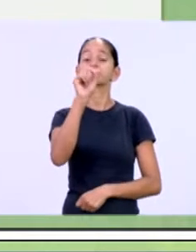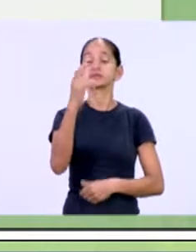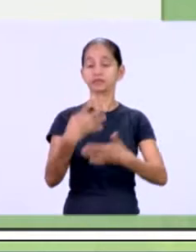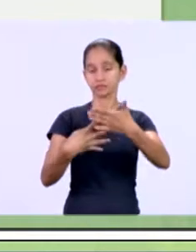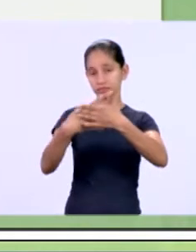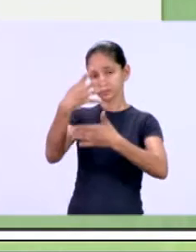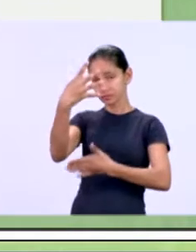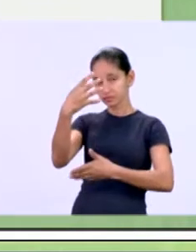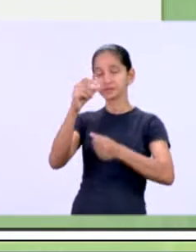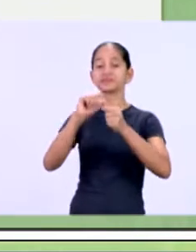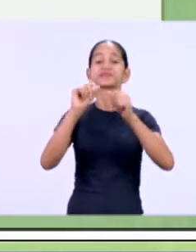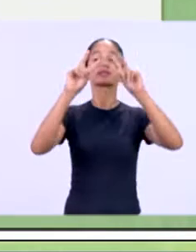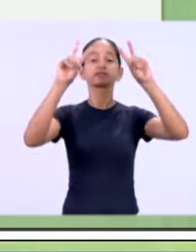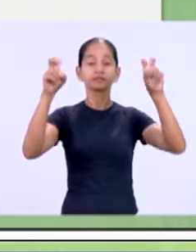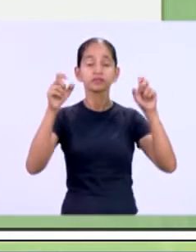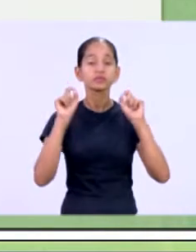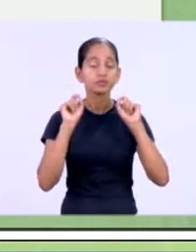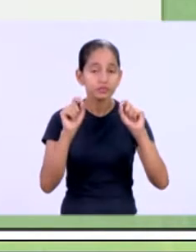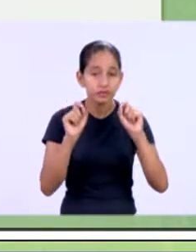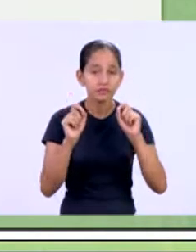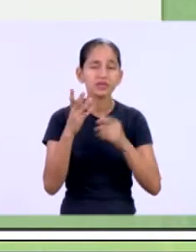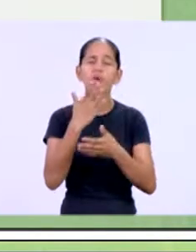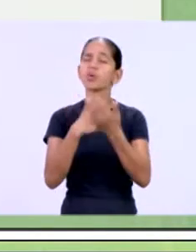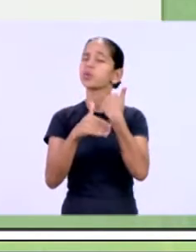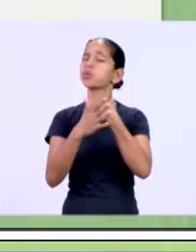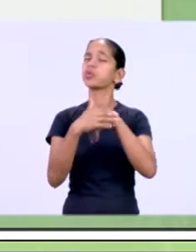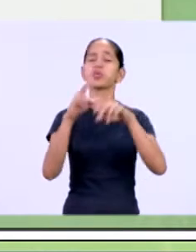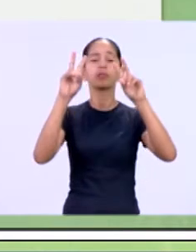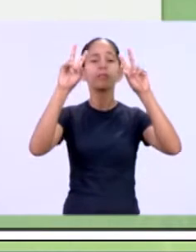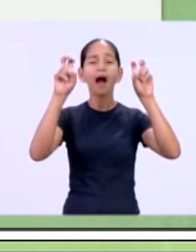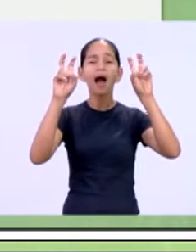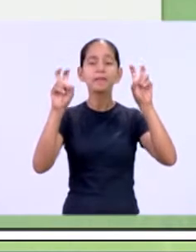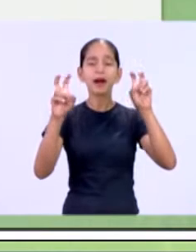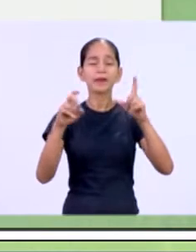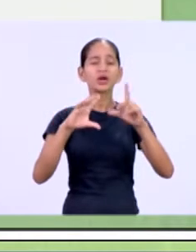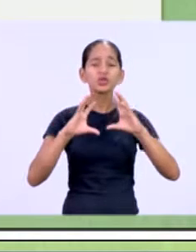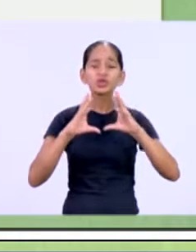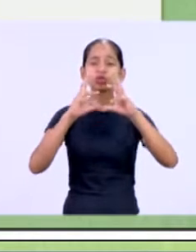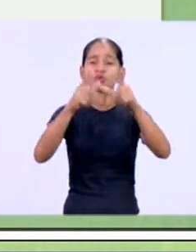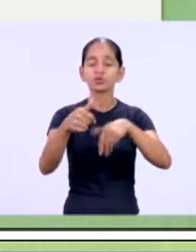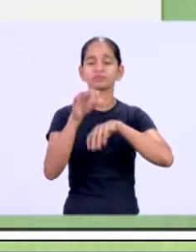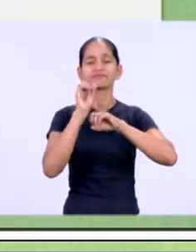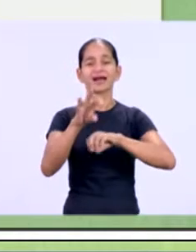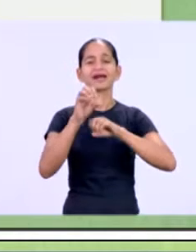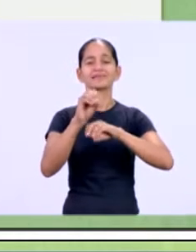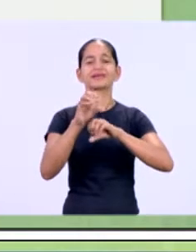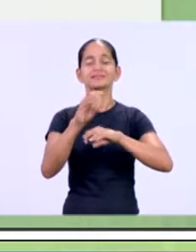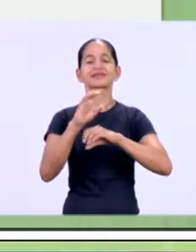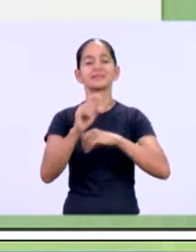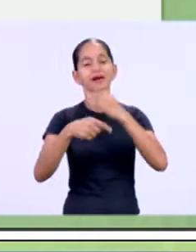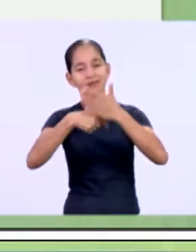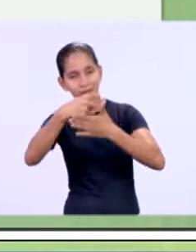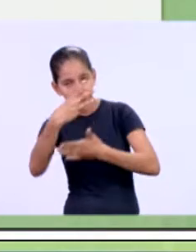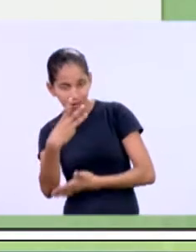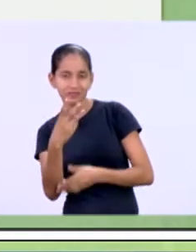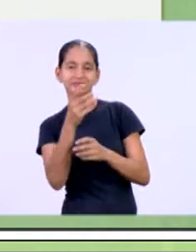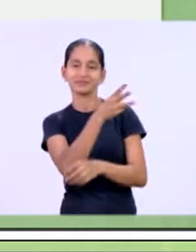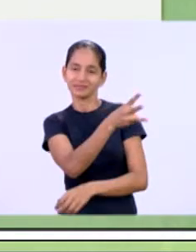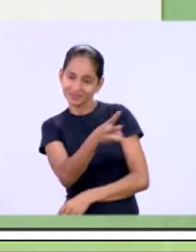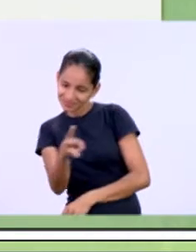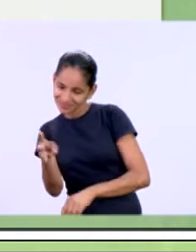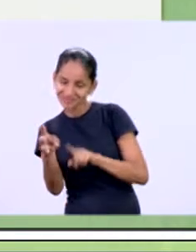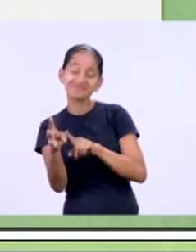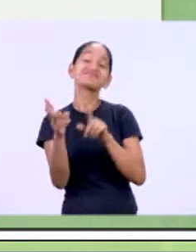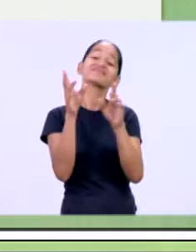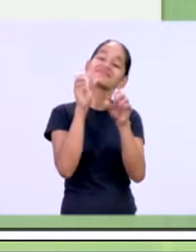4, ela vai falar de todos os temas discorridos nas nossas 3 primeiras semanas, correto? Todos os temas: